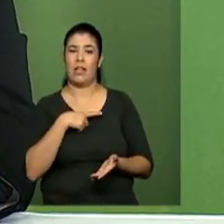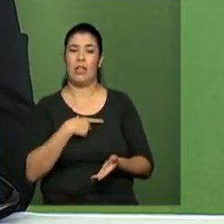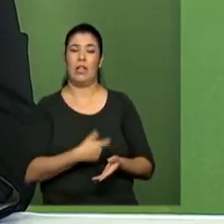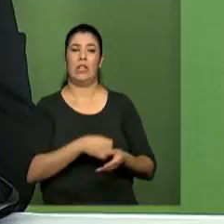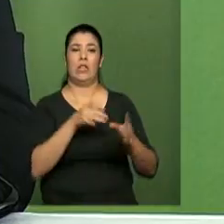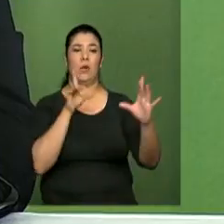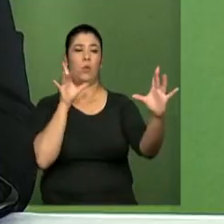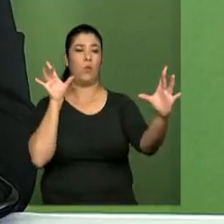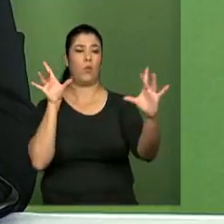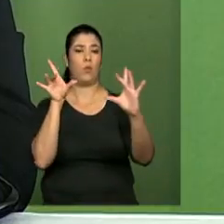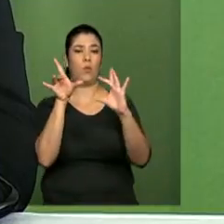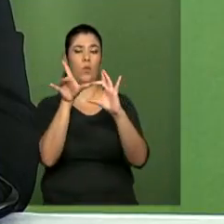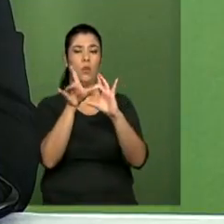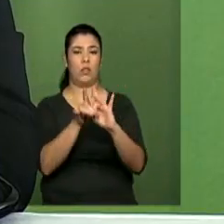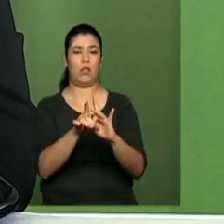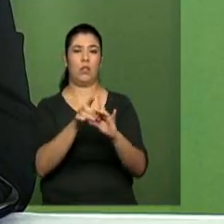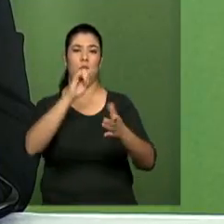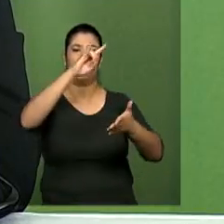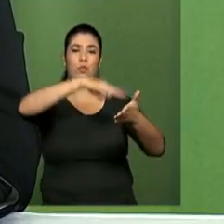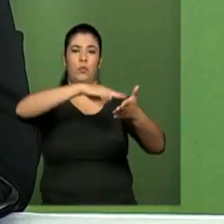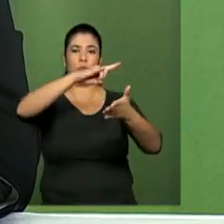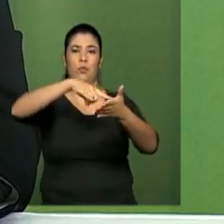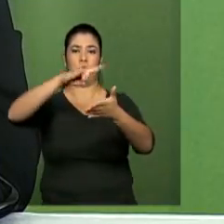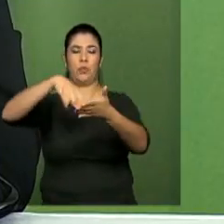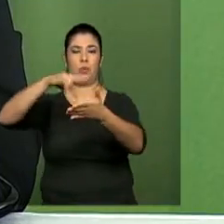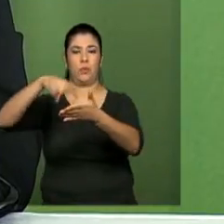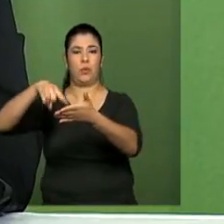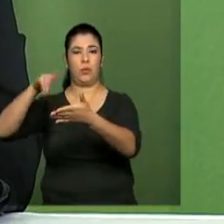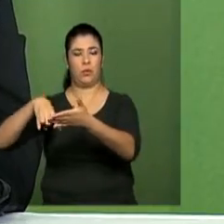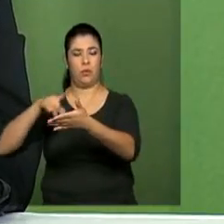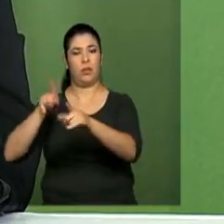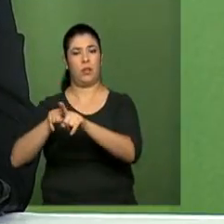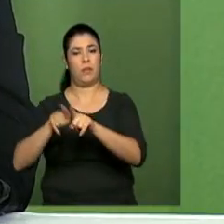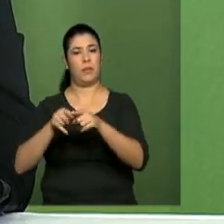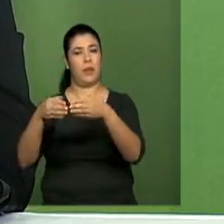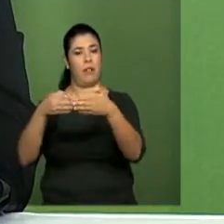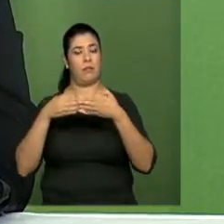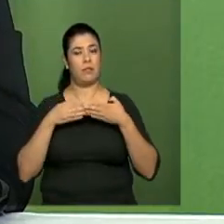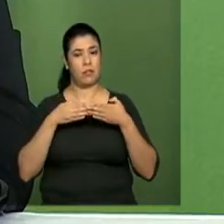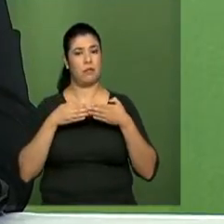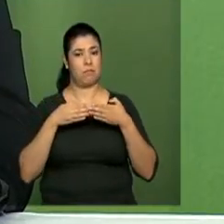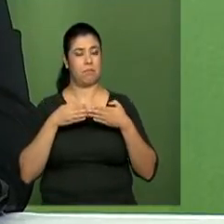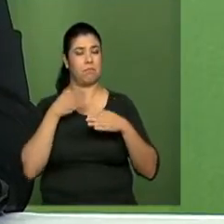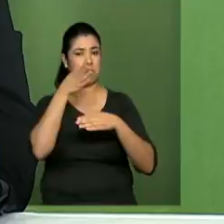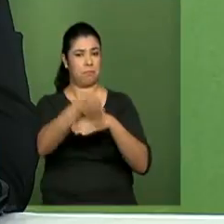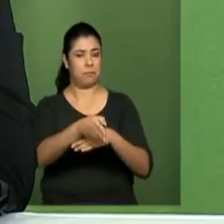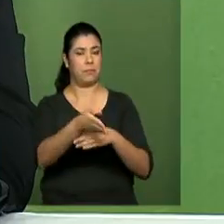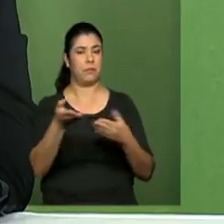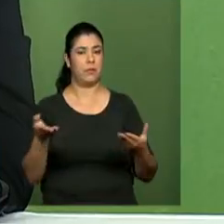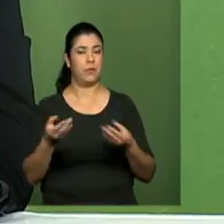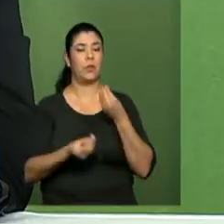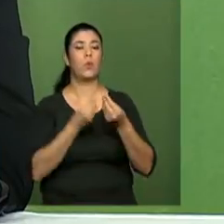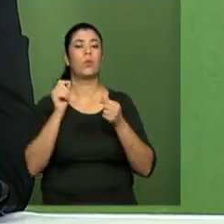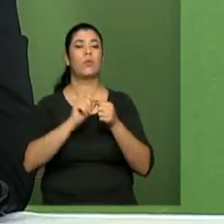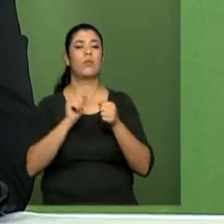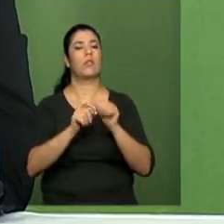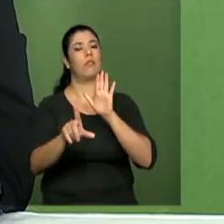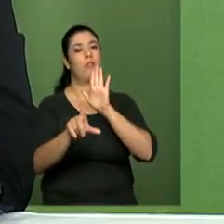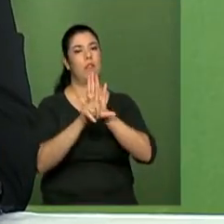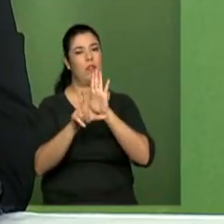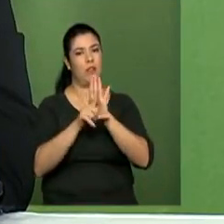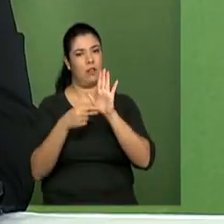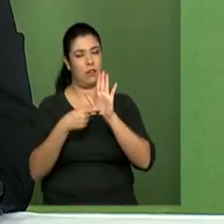das certidões do licenciamento que nós fizemos dentro da lei que já está a mudar